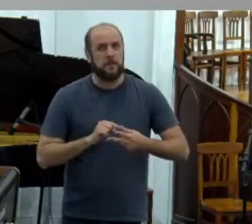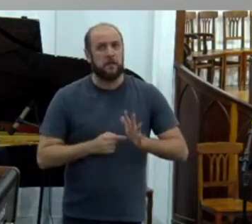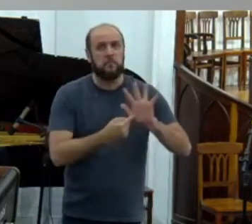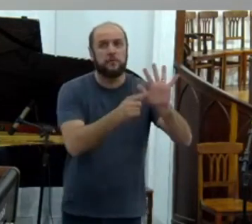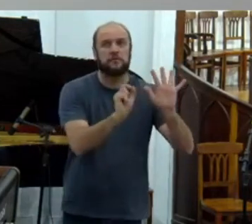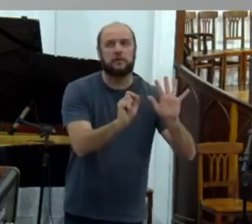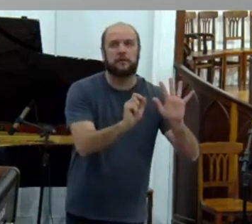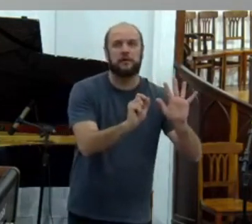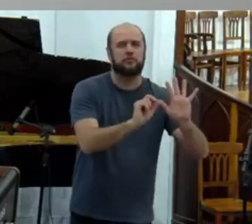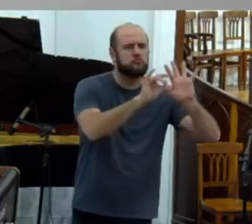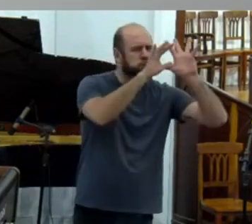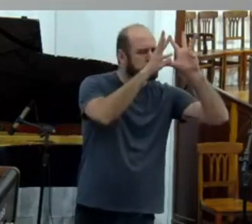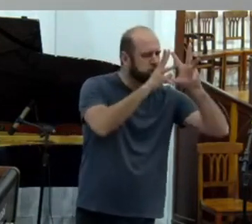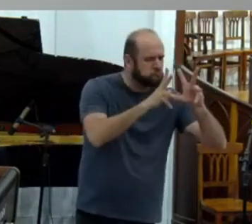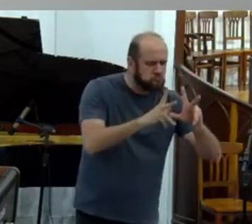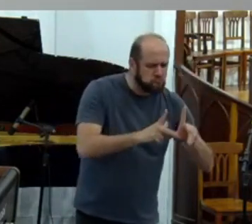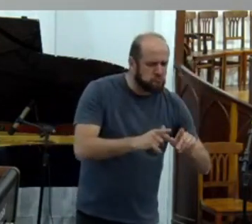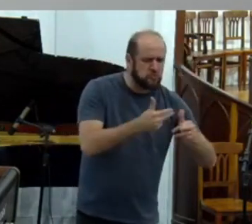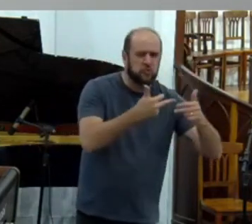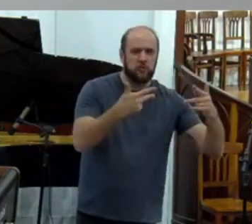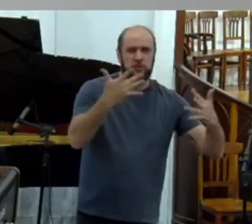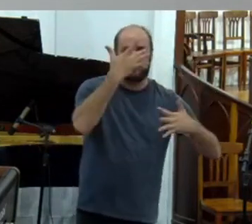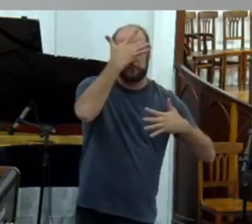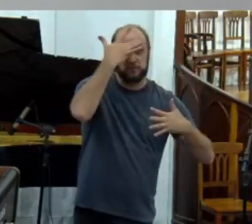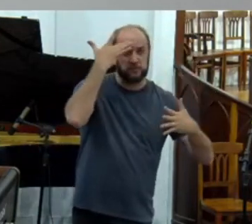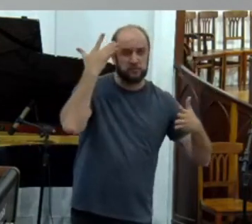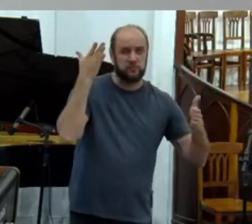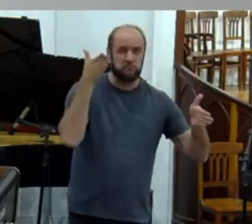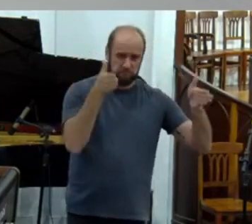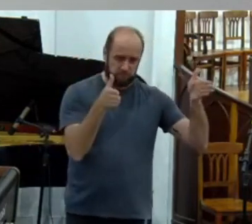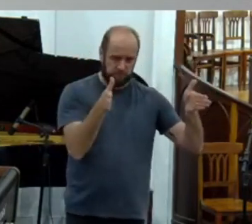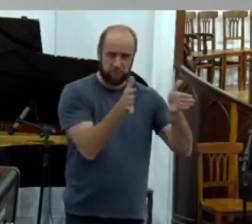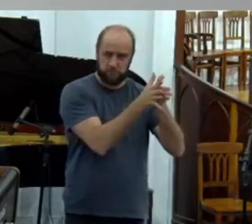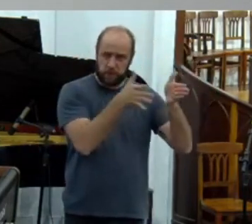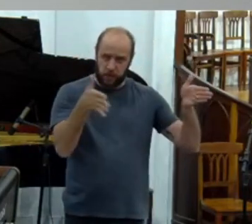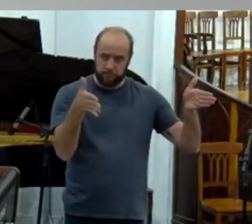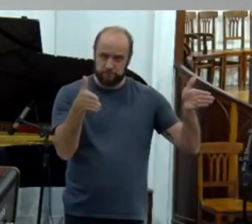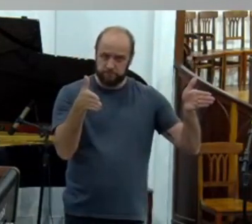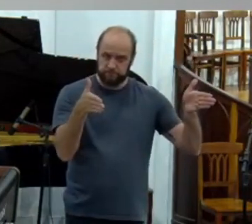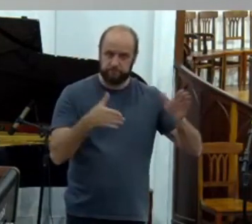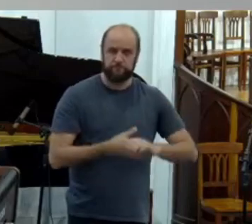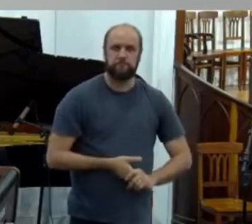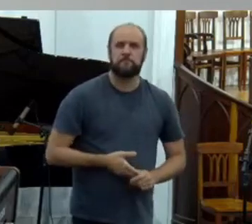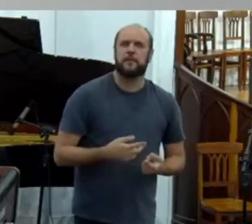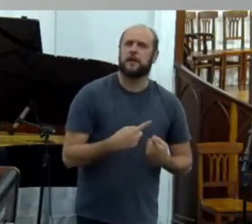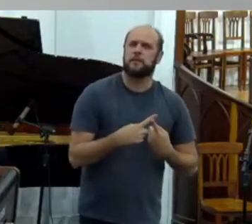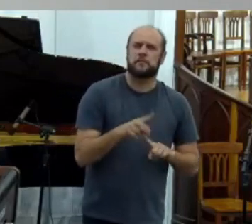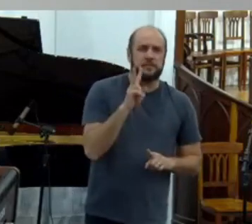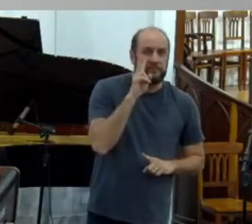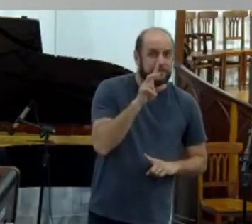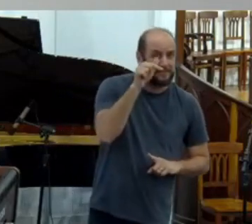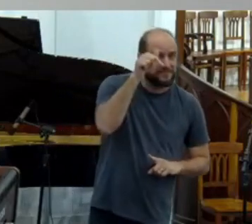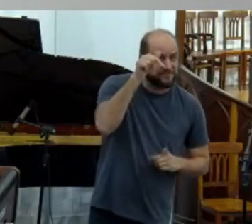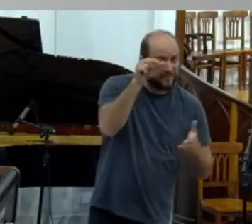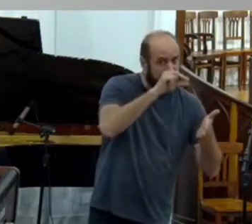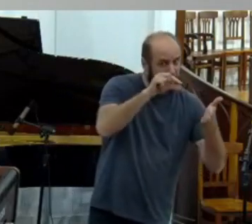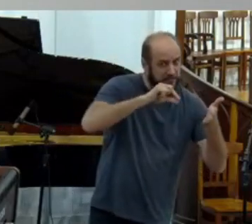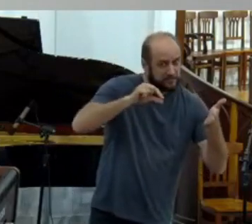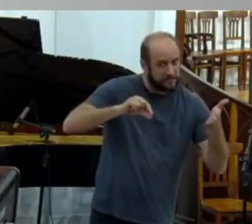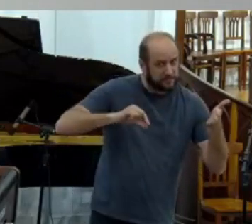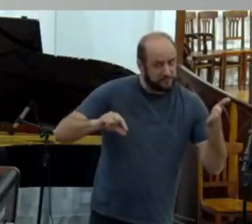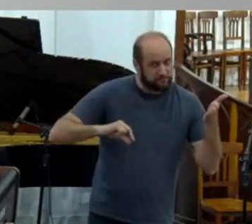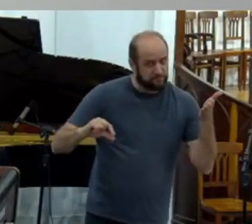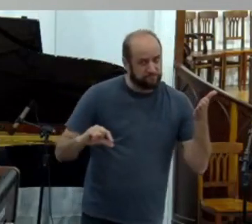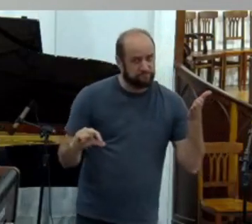seguinte: todas as ações humanas estão dentro do tempo. Mas veja que são 7 versículos, do 2 ao